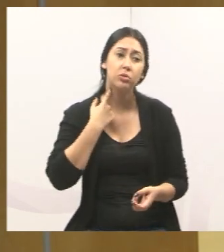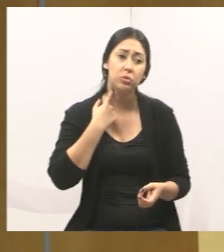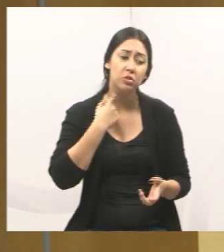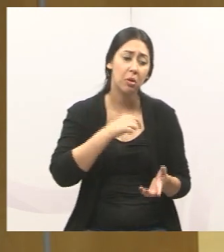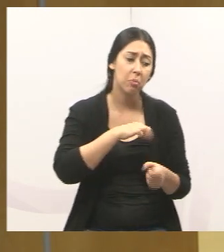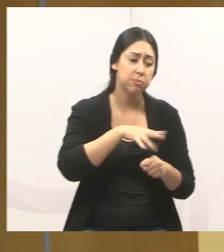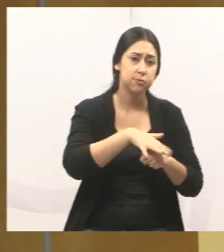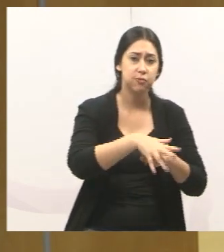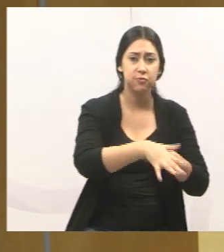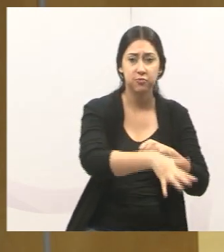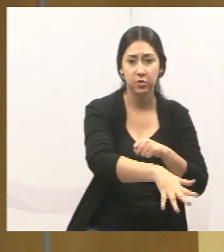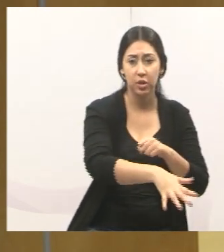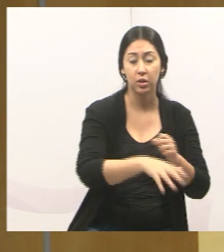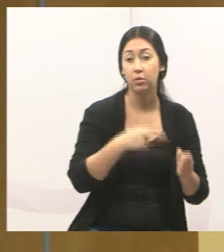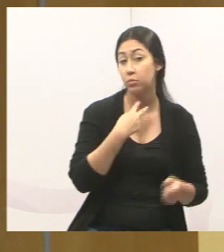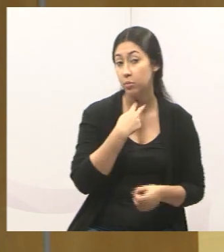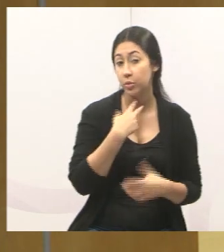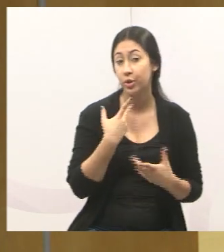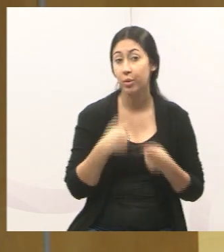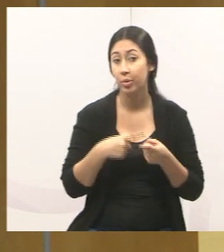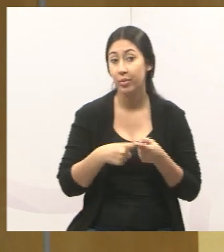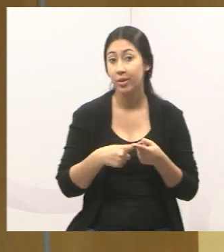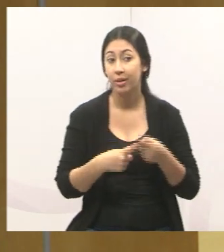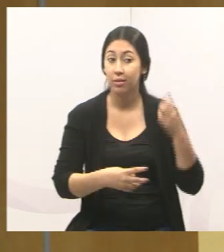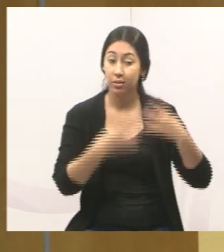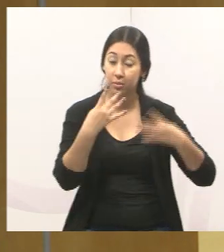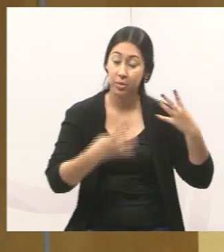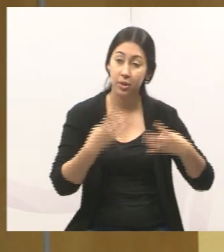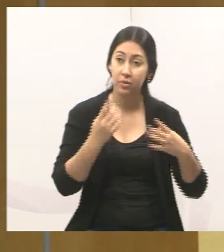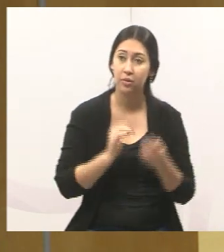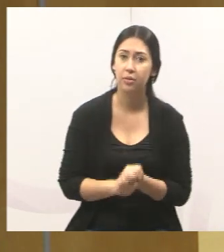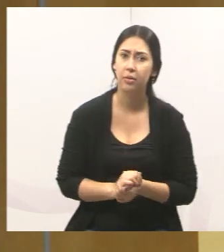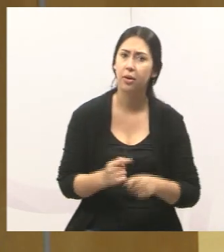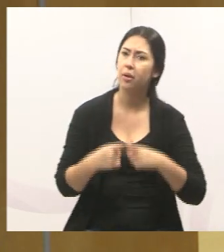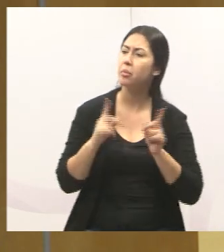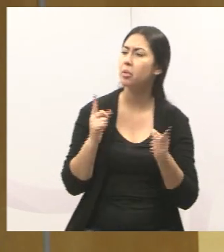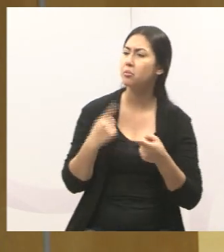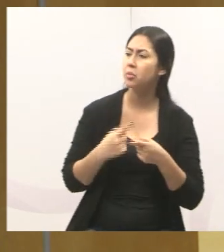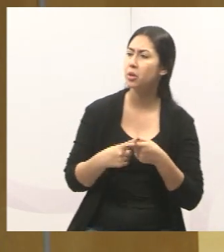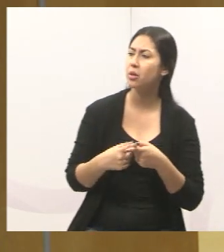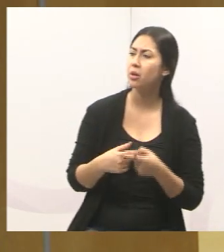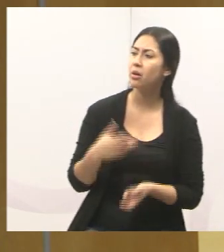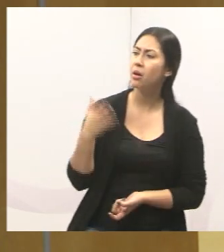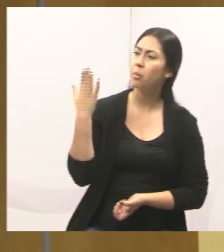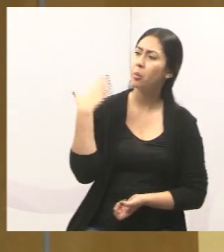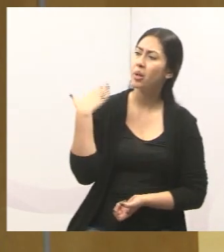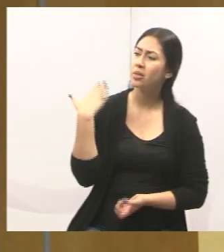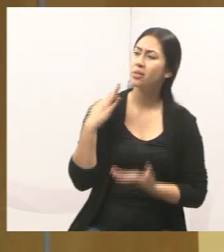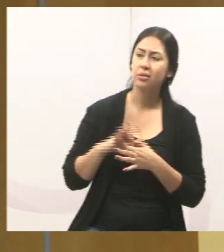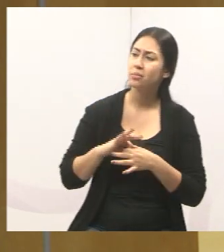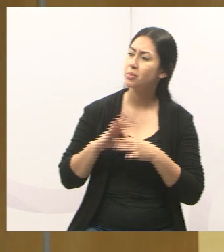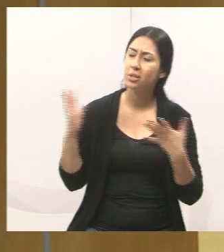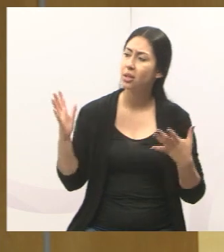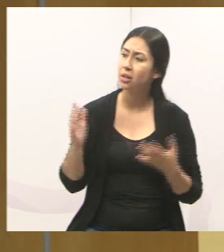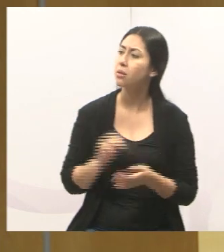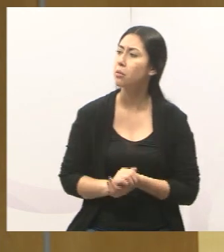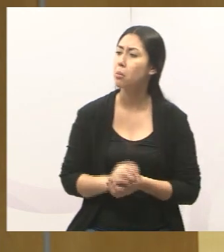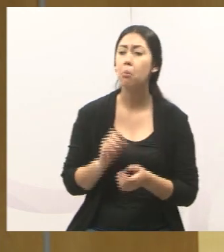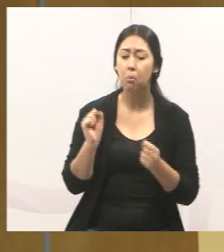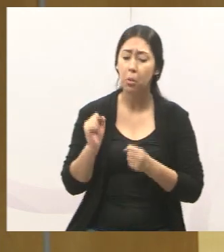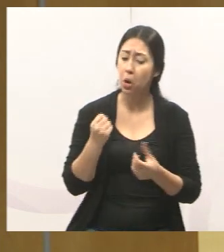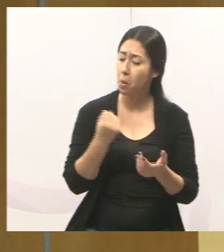no córrego, né? Então, porque contaminava. Mas por que liberaram, então, lá atrás, um danado loteamento sem a estrutura,